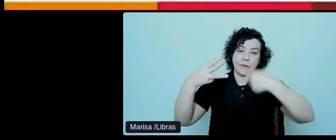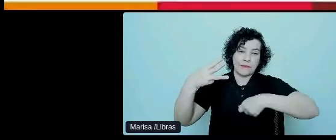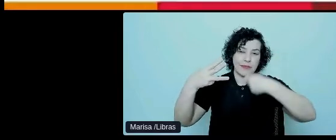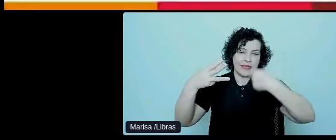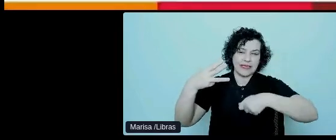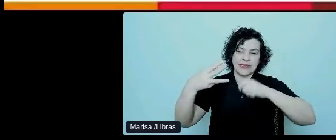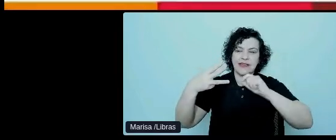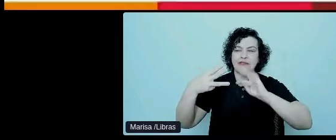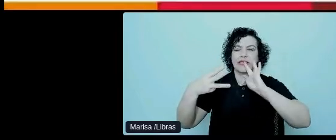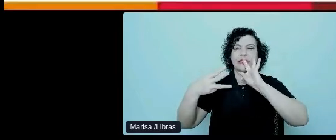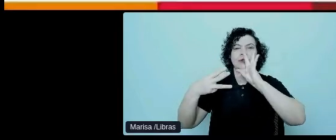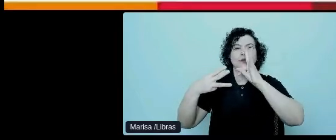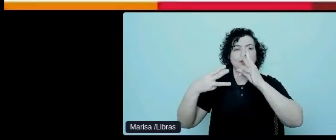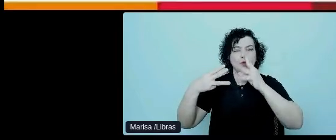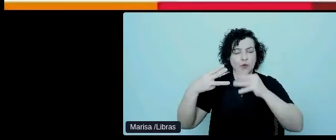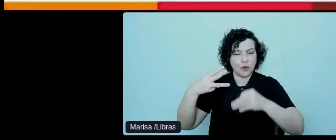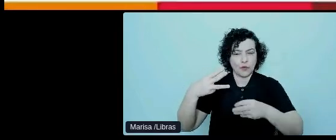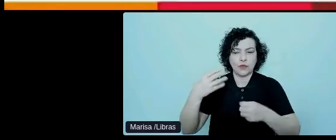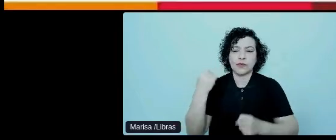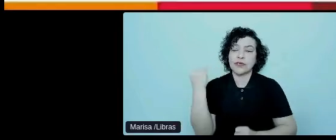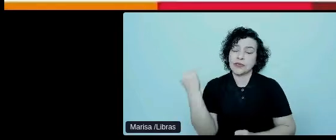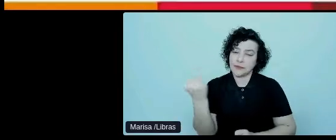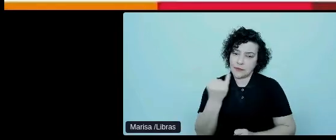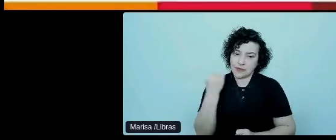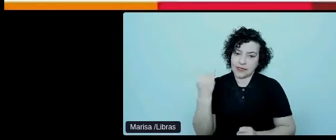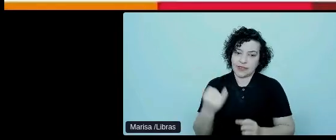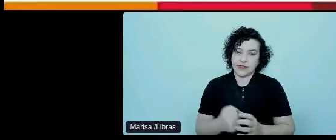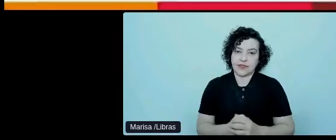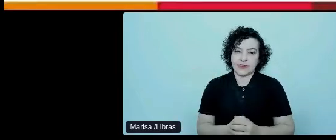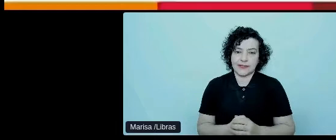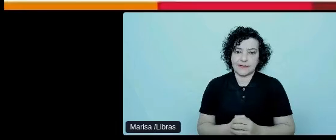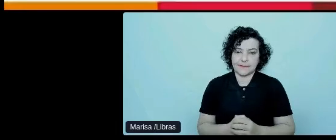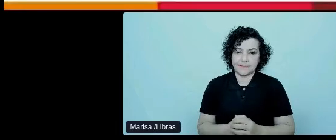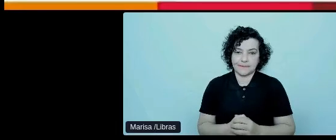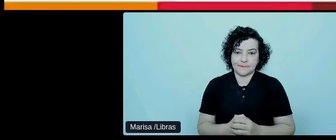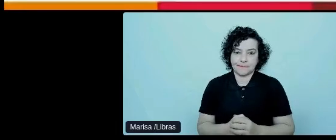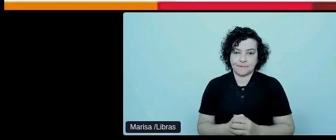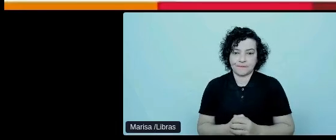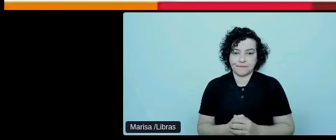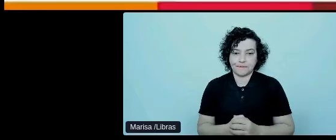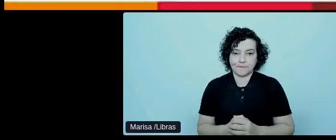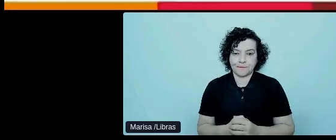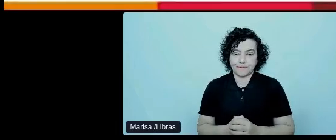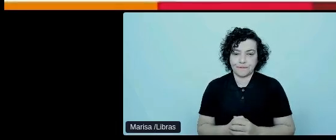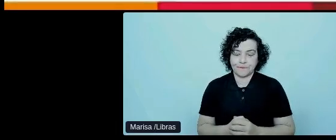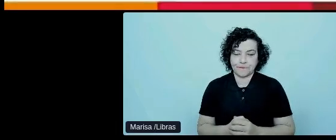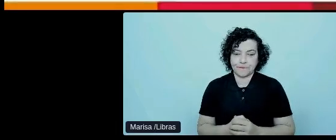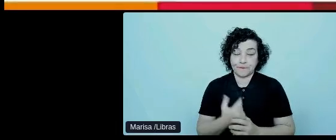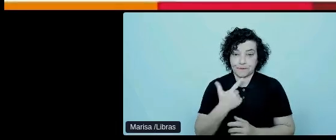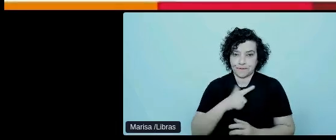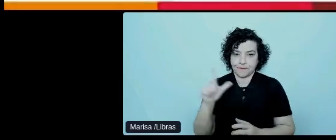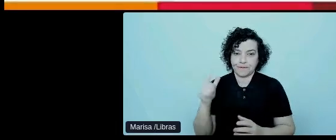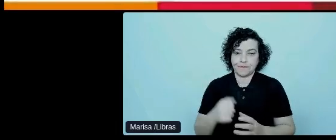feito, deve ser feito e o pode ser feito. Então era a junção deles ali. Próximo, por